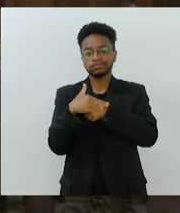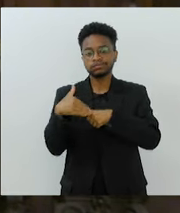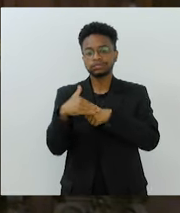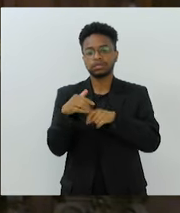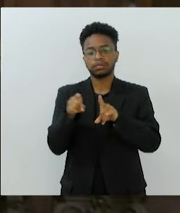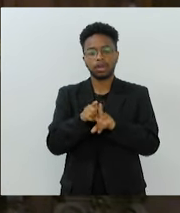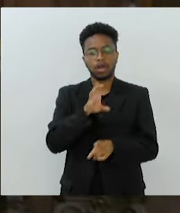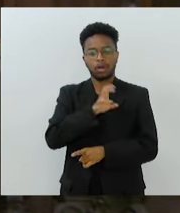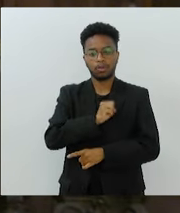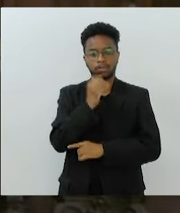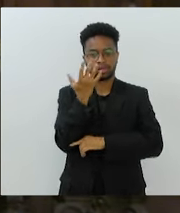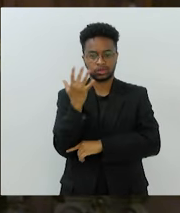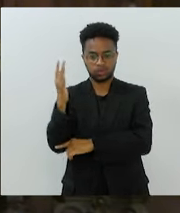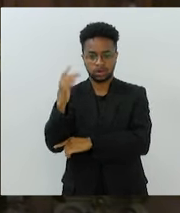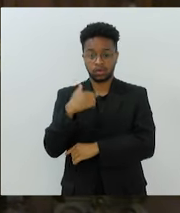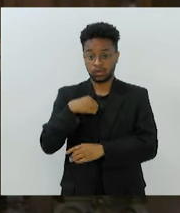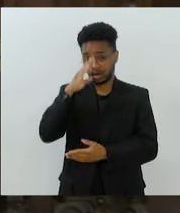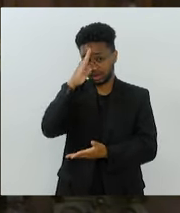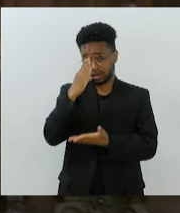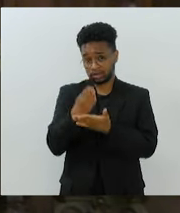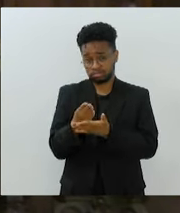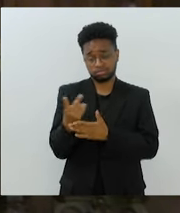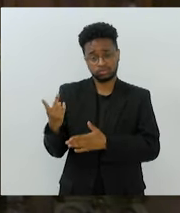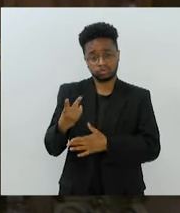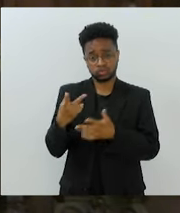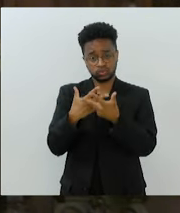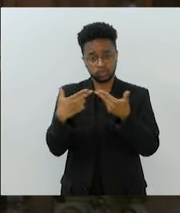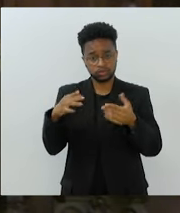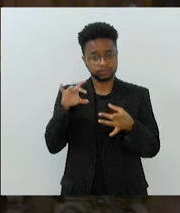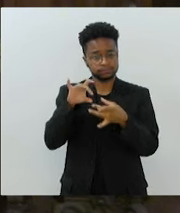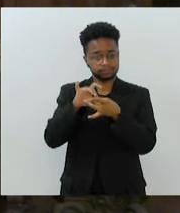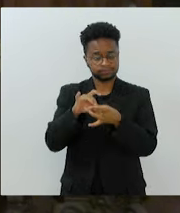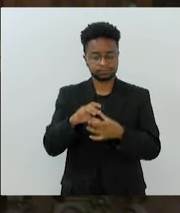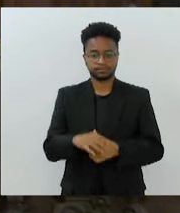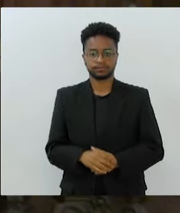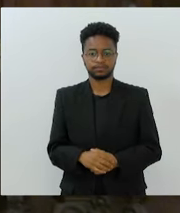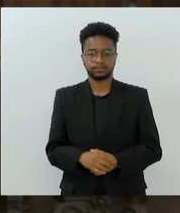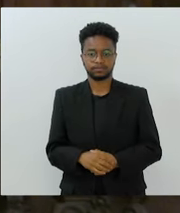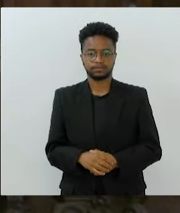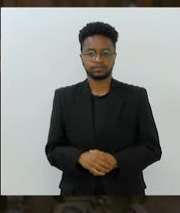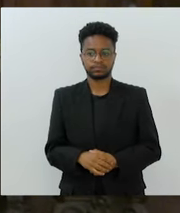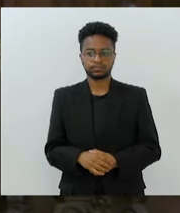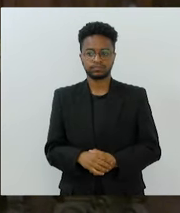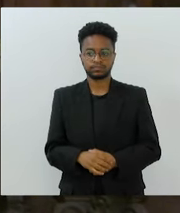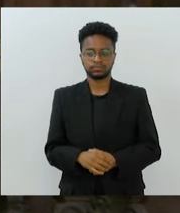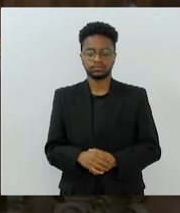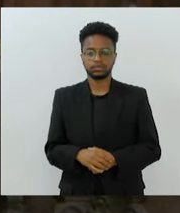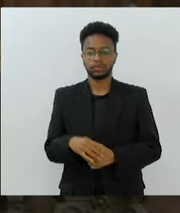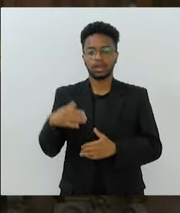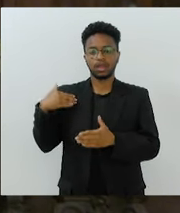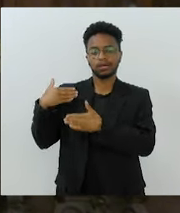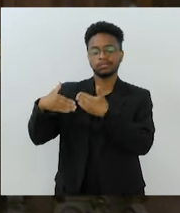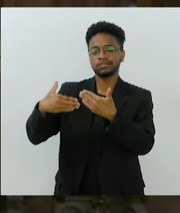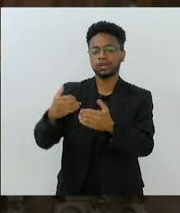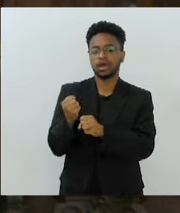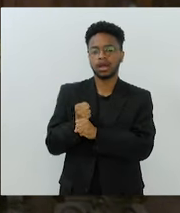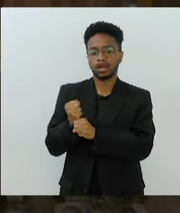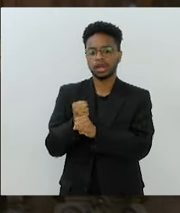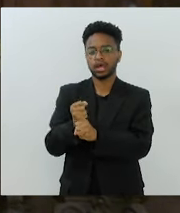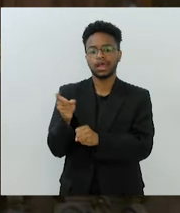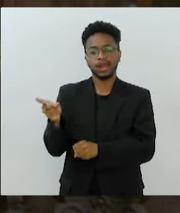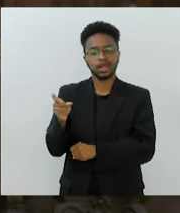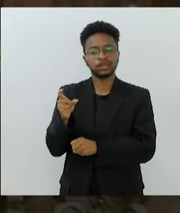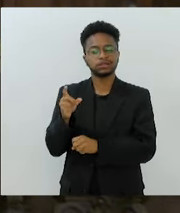natureza. Acredito que uma coisa conversa com a outra, inclusive. Ao longo desses anos, André foi um observador